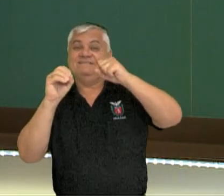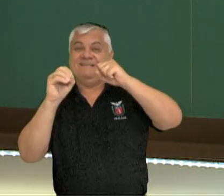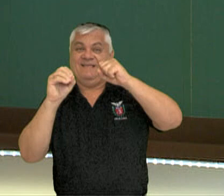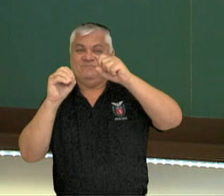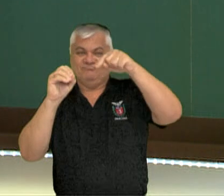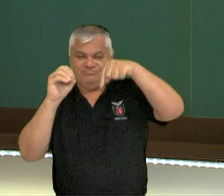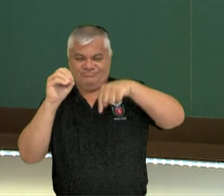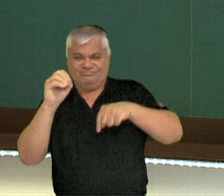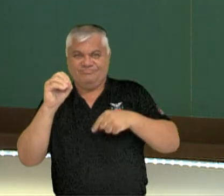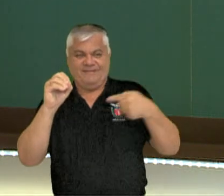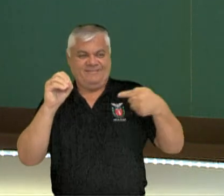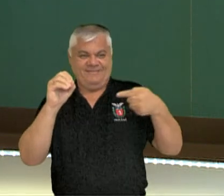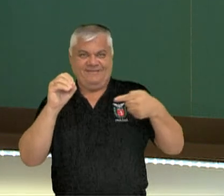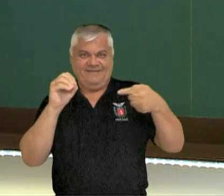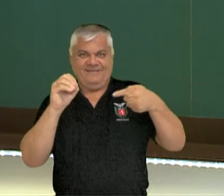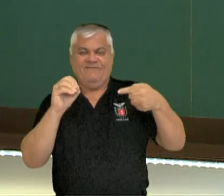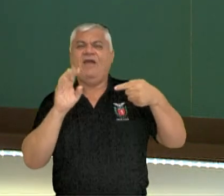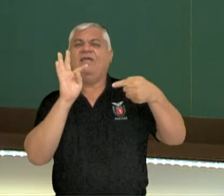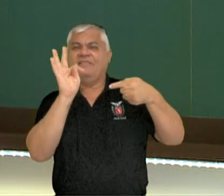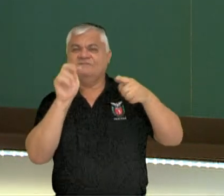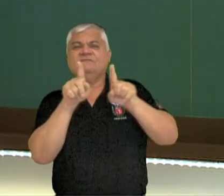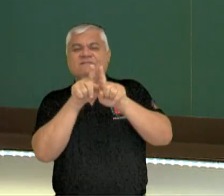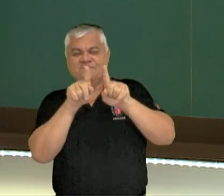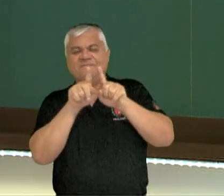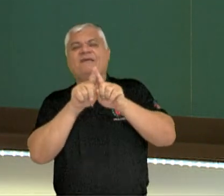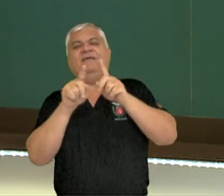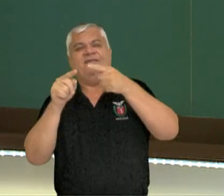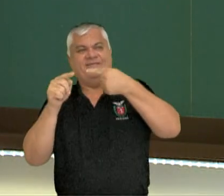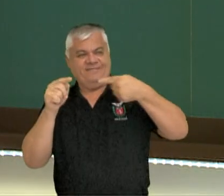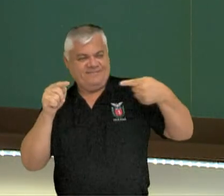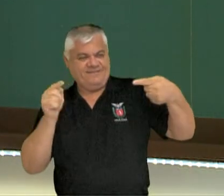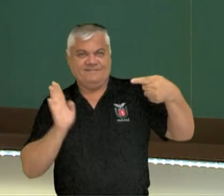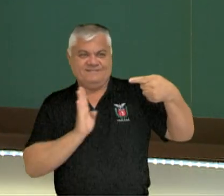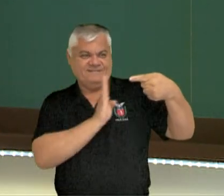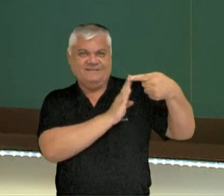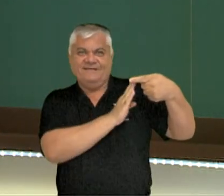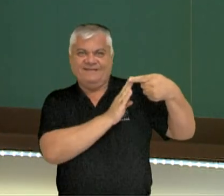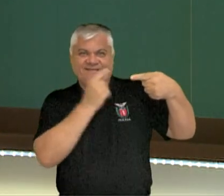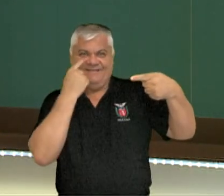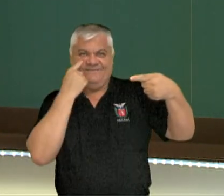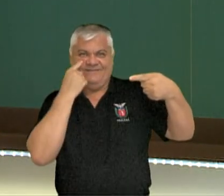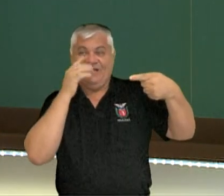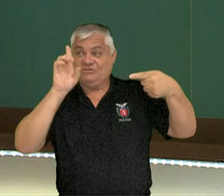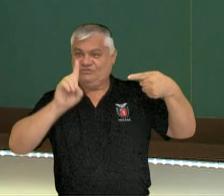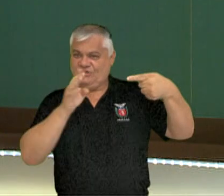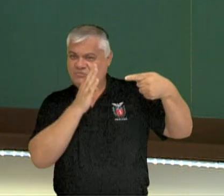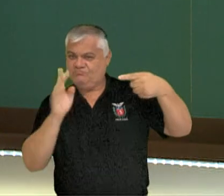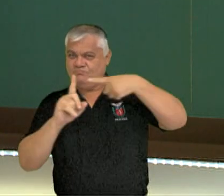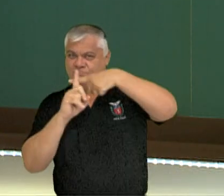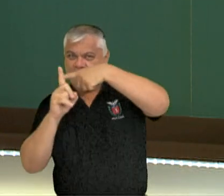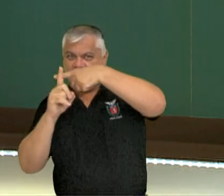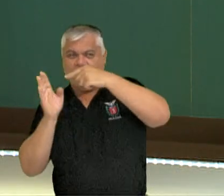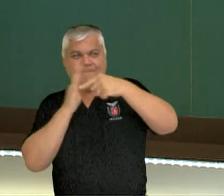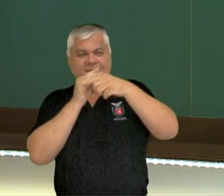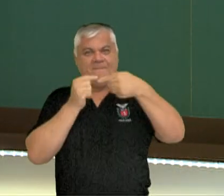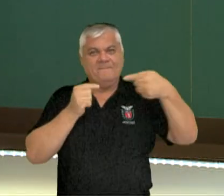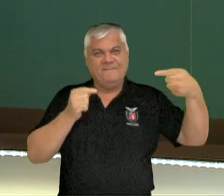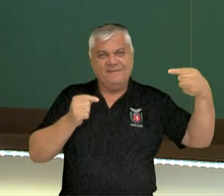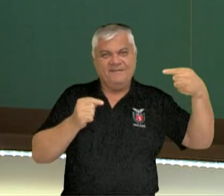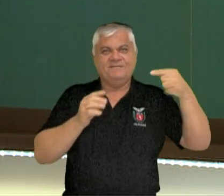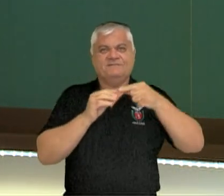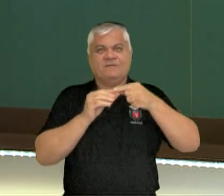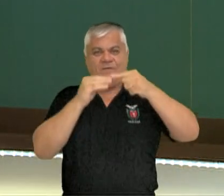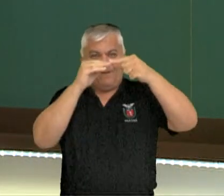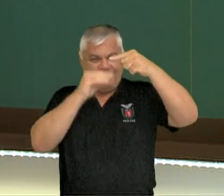eixo Y e a tangente também é negativa. Por quê? Porque a sua projeção vai ser abaixo do